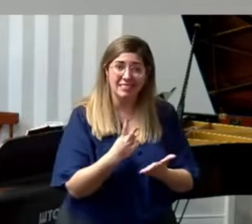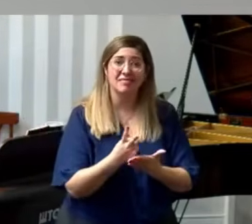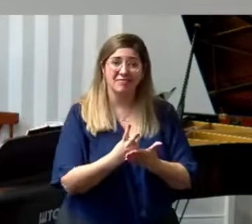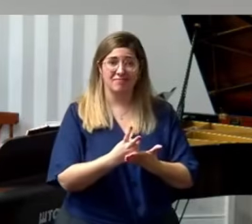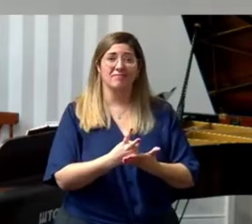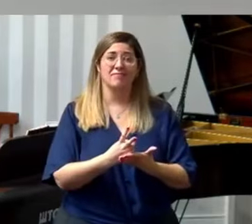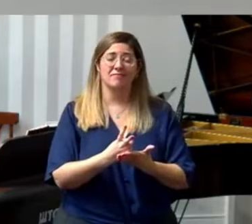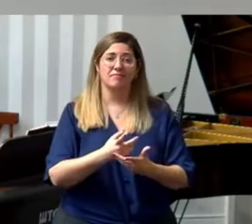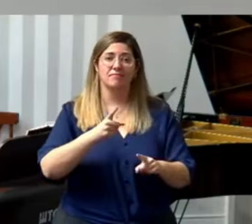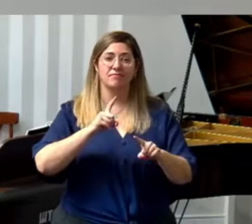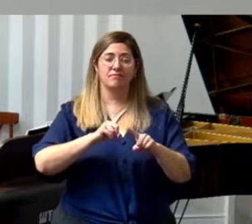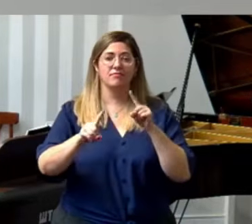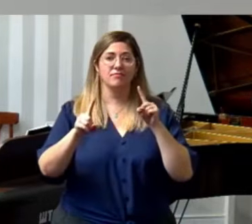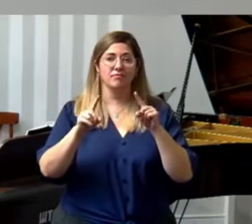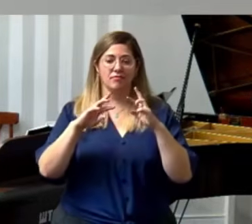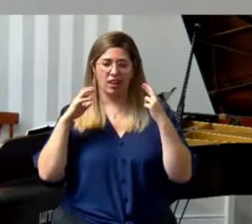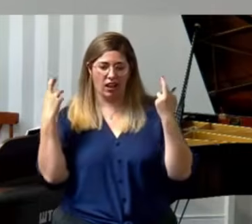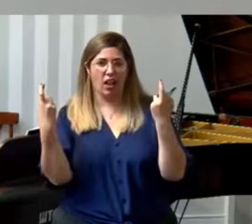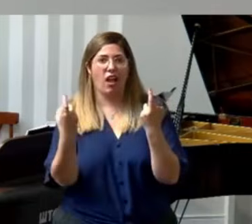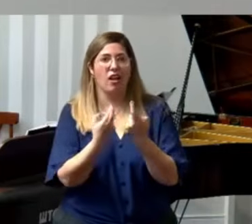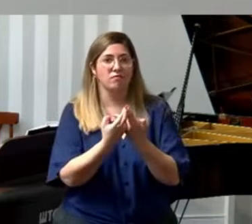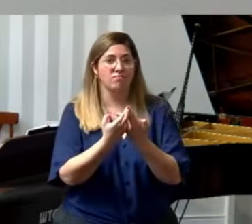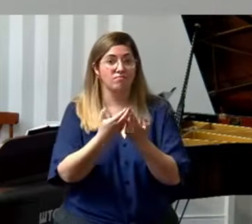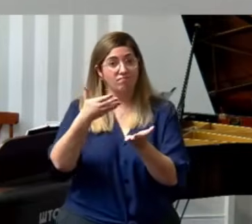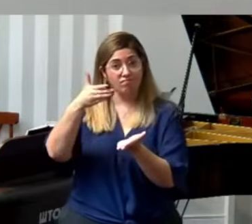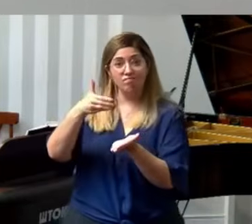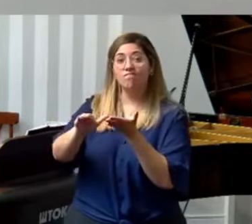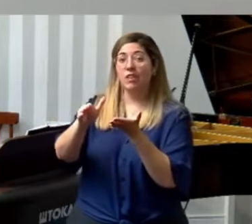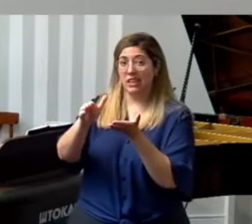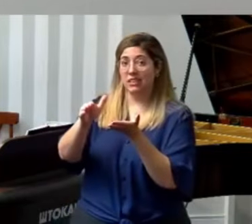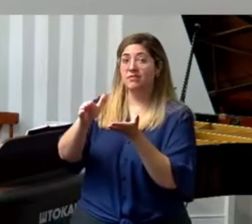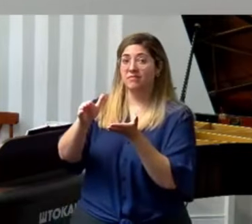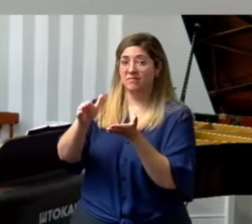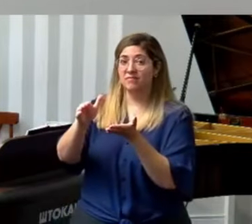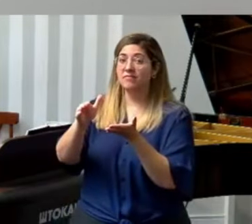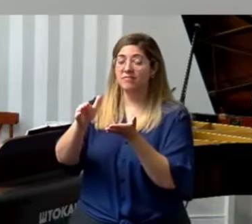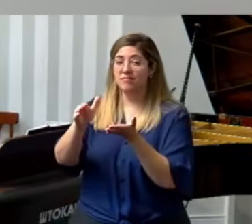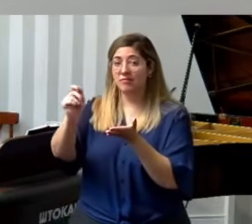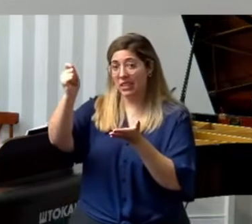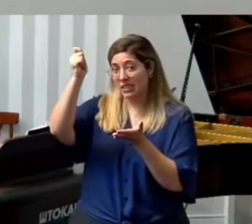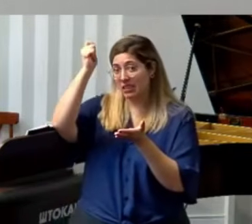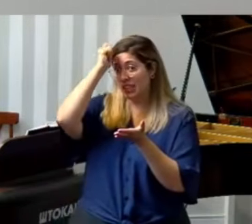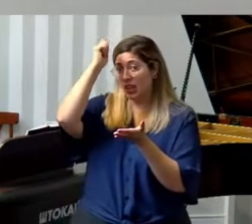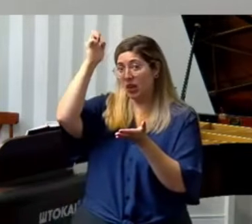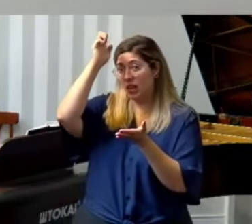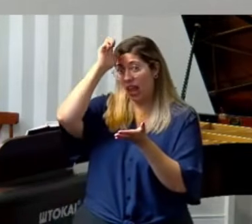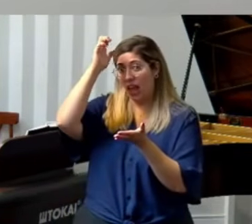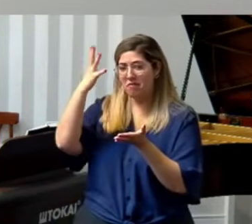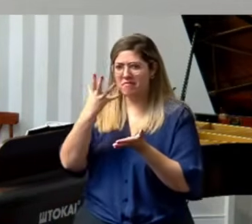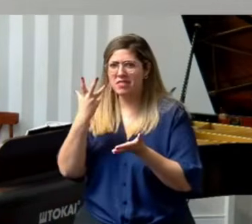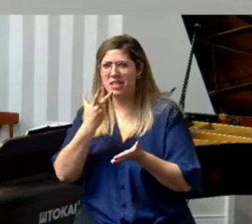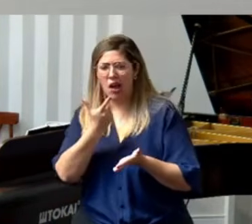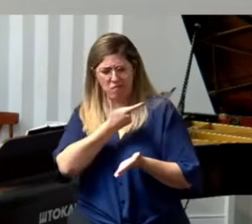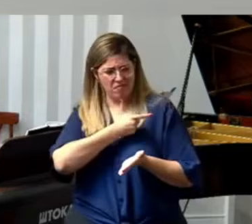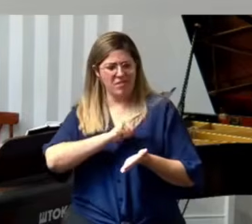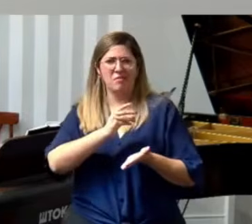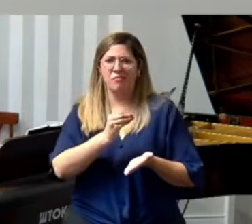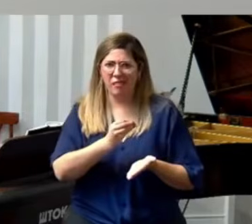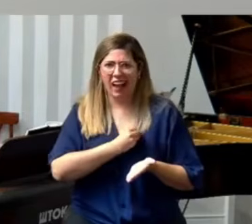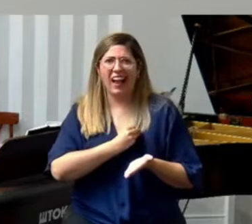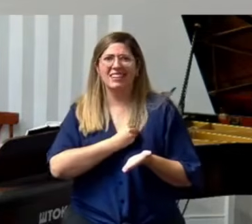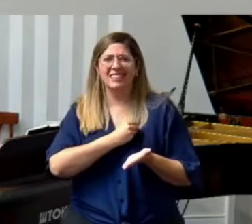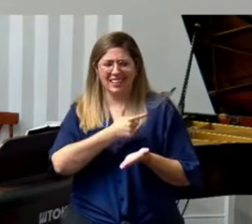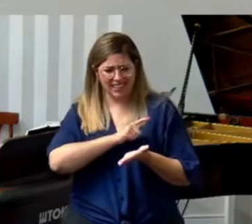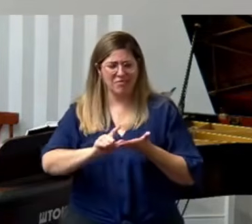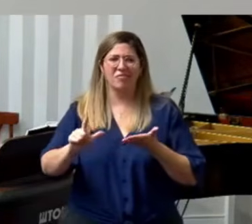com Satanás. Mas é para este reino que o Senhor expulsa um casal que foi salvo de seus pecados, carregando a expectativa de que